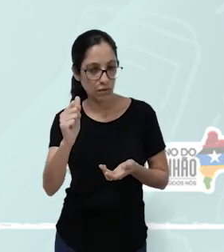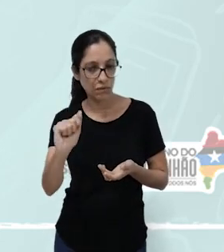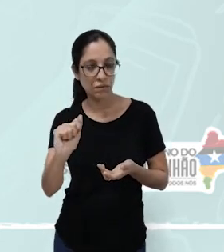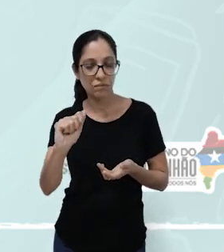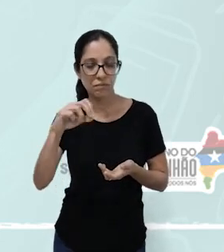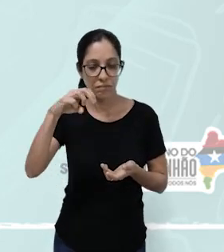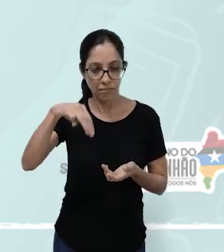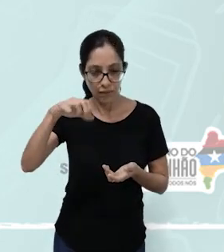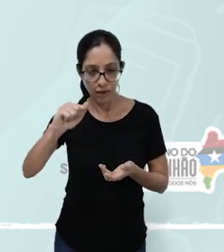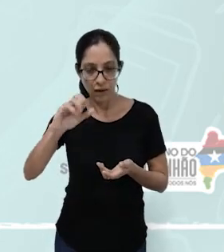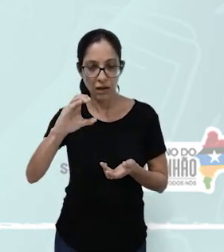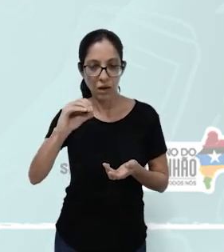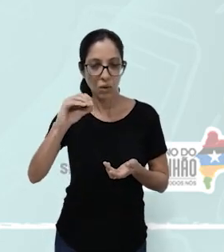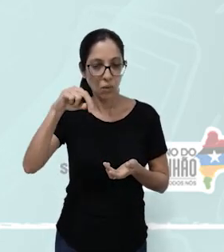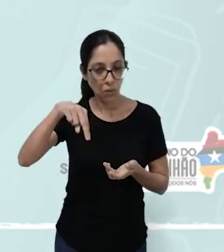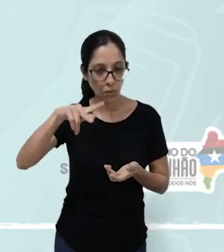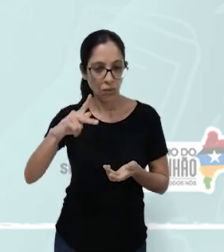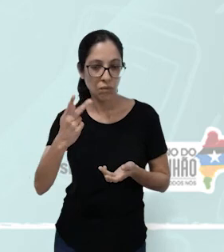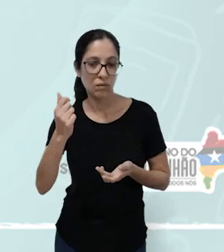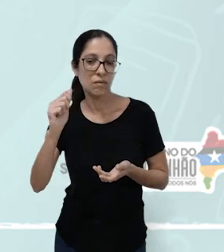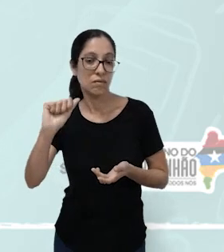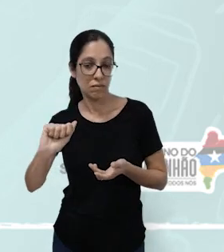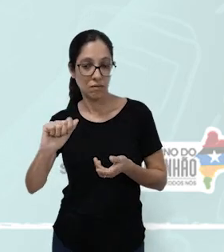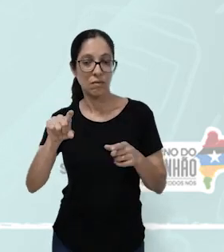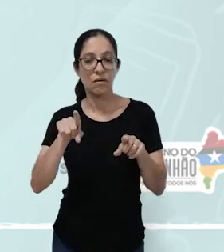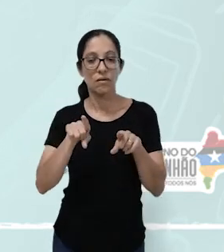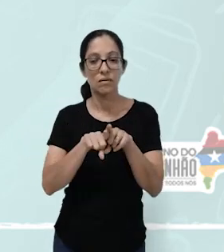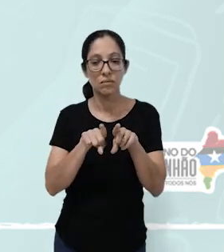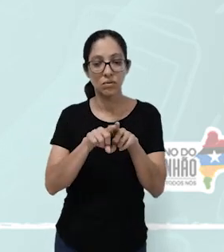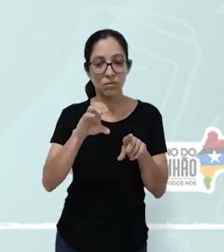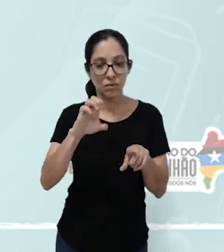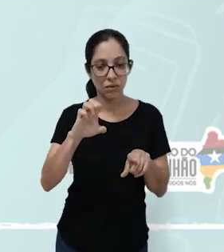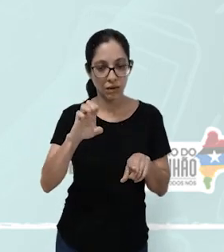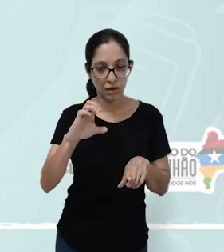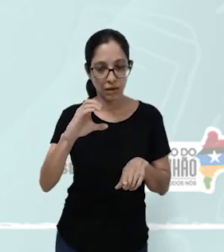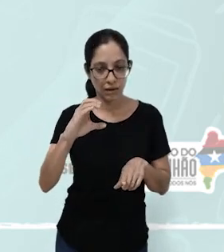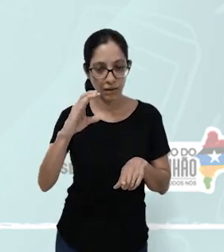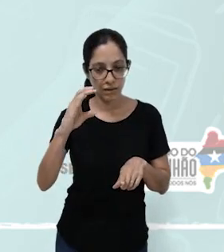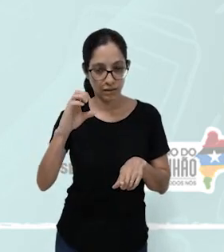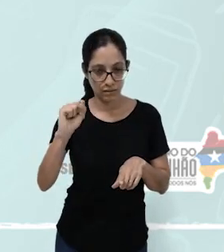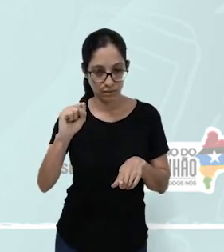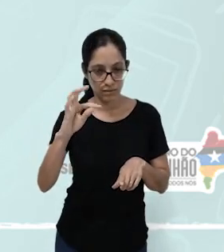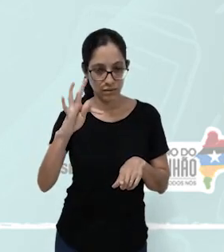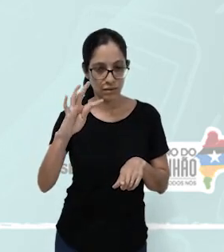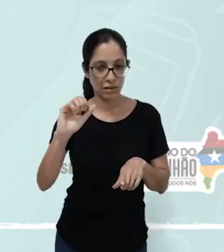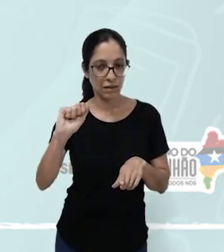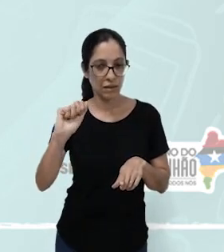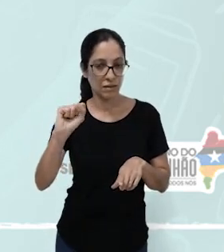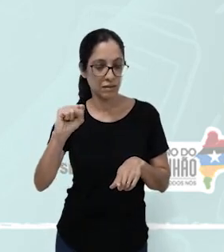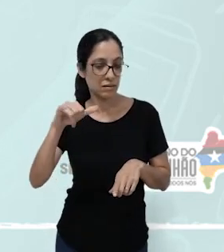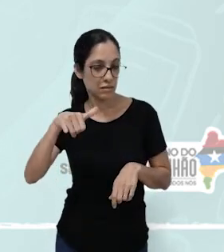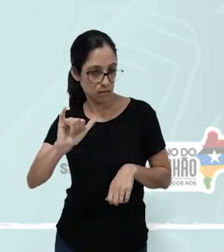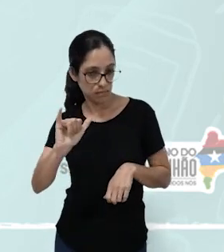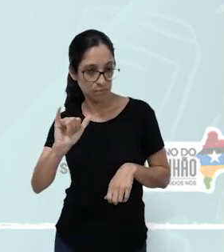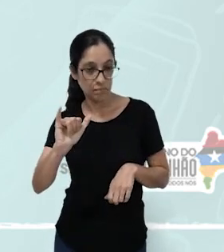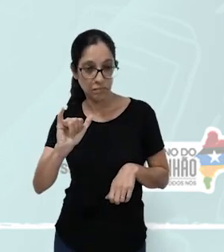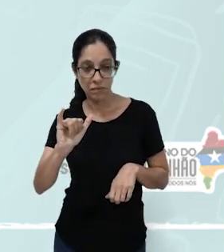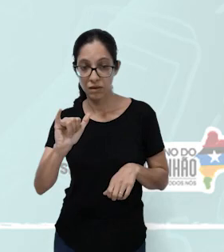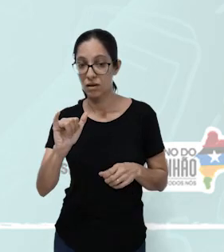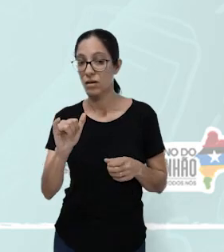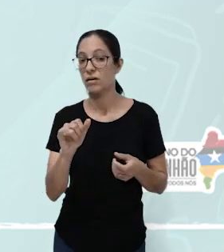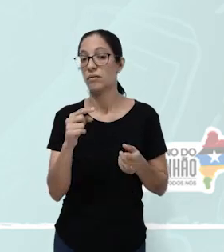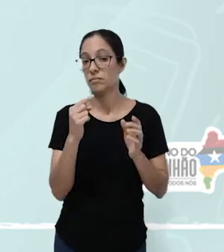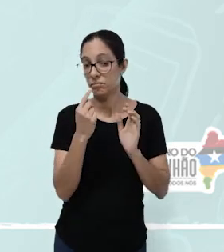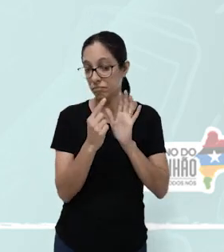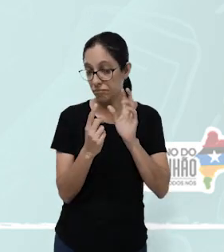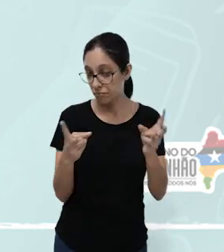LSD, entre outras. Eu trouxe essas várias classificações aqui, mas uma não elimina a outra. Percebam, a maconha está